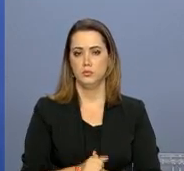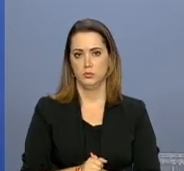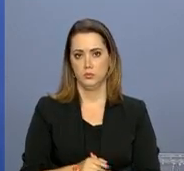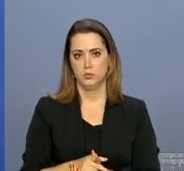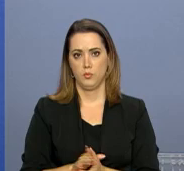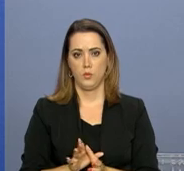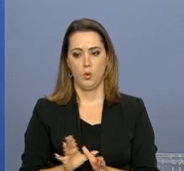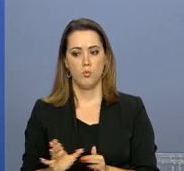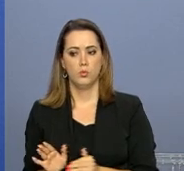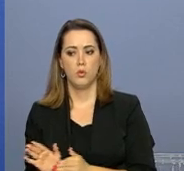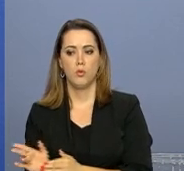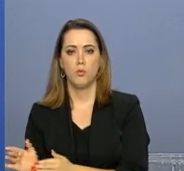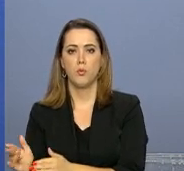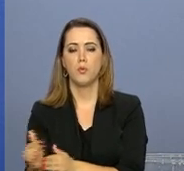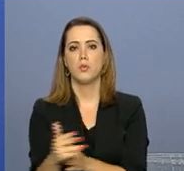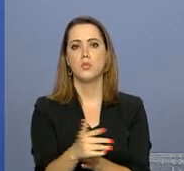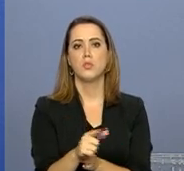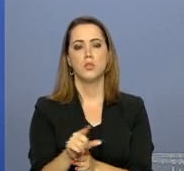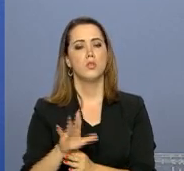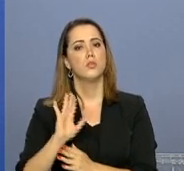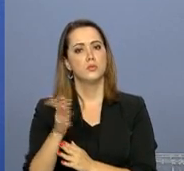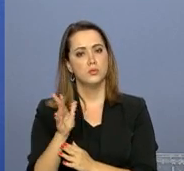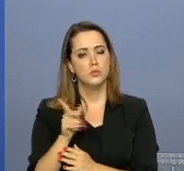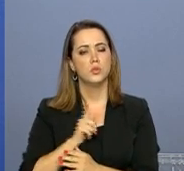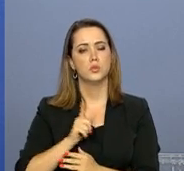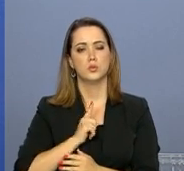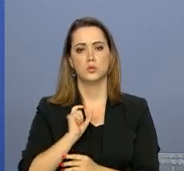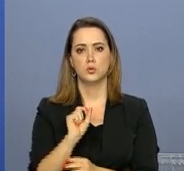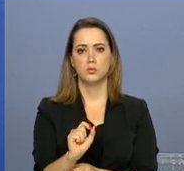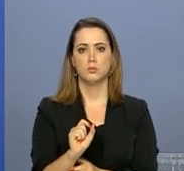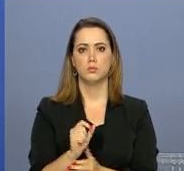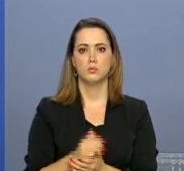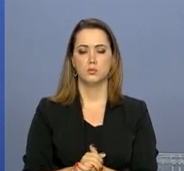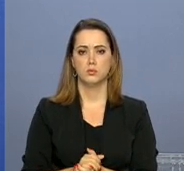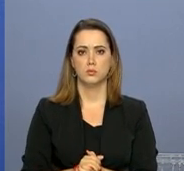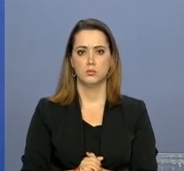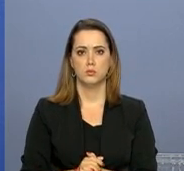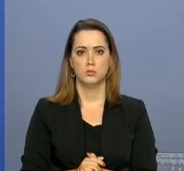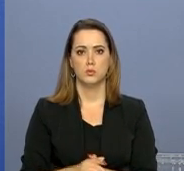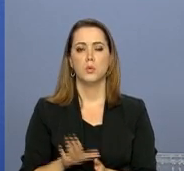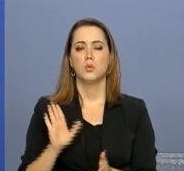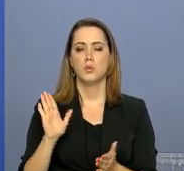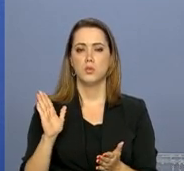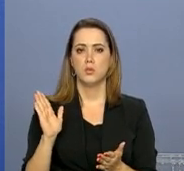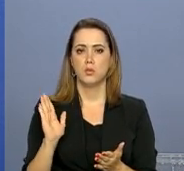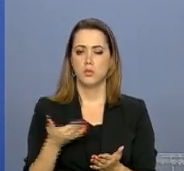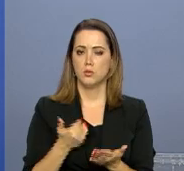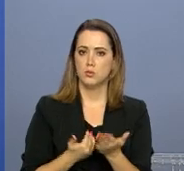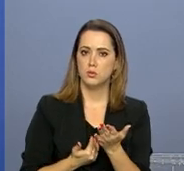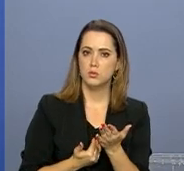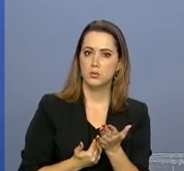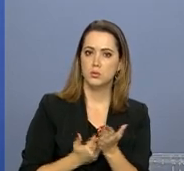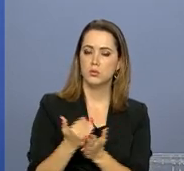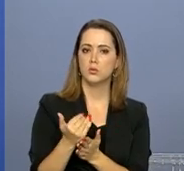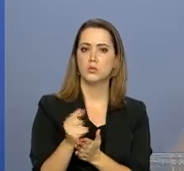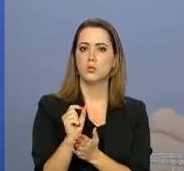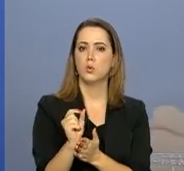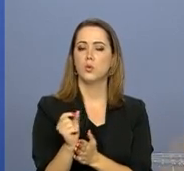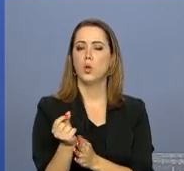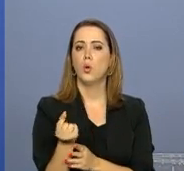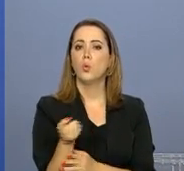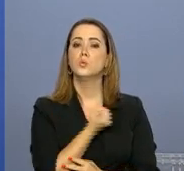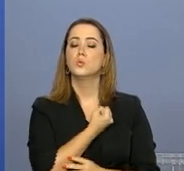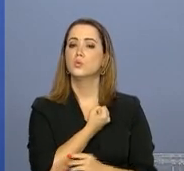foi ao redor da maioria deles em abril. Existiu um